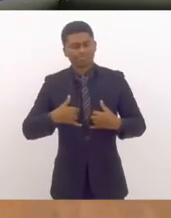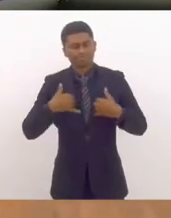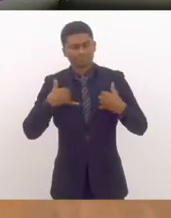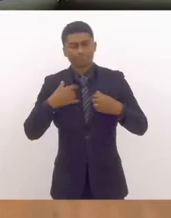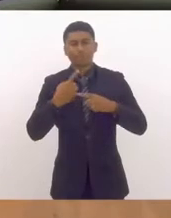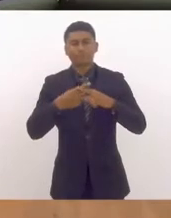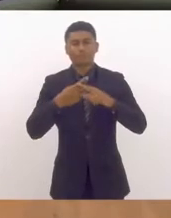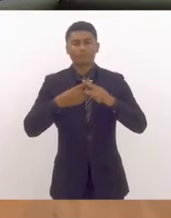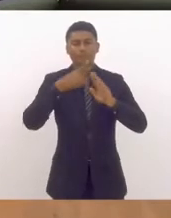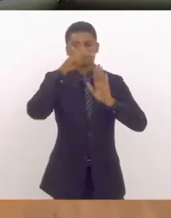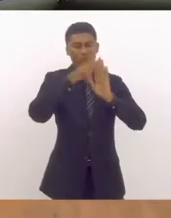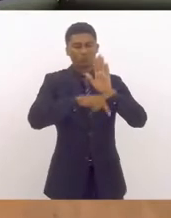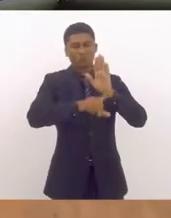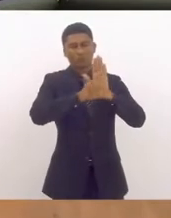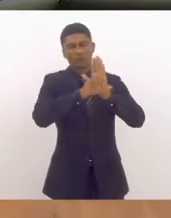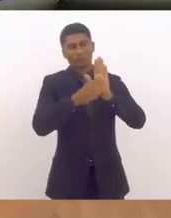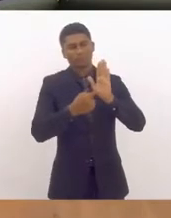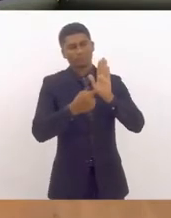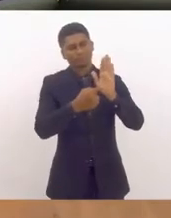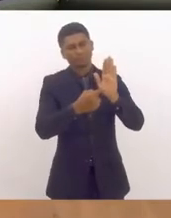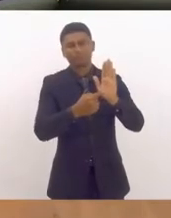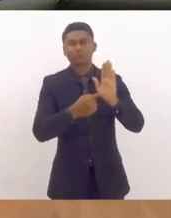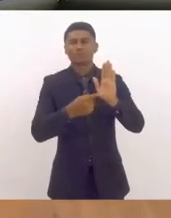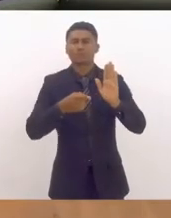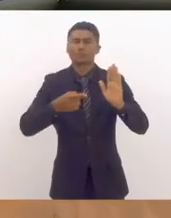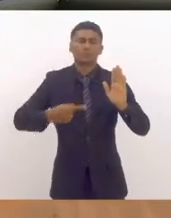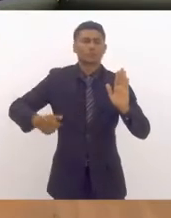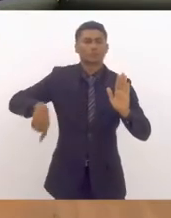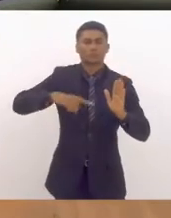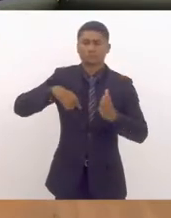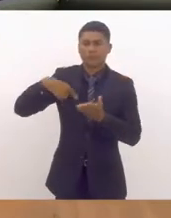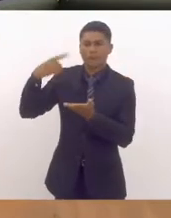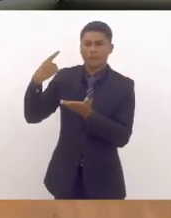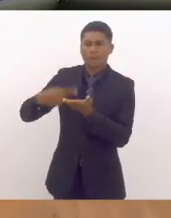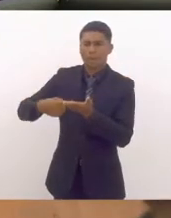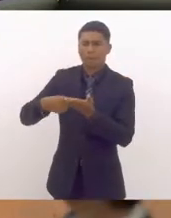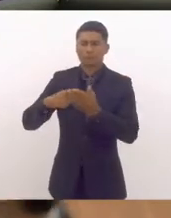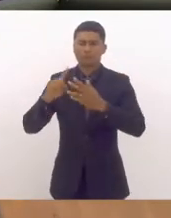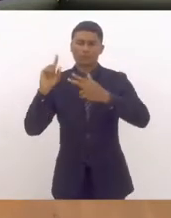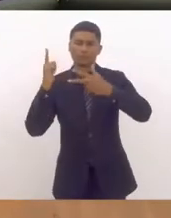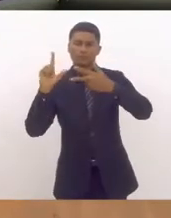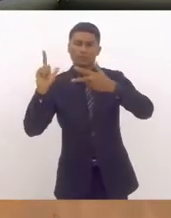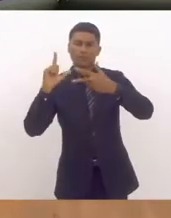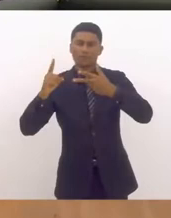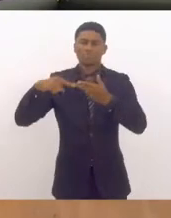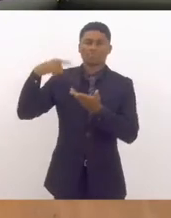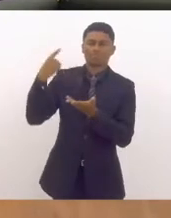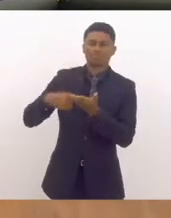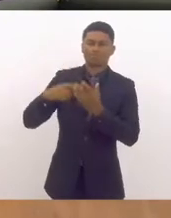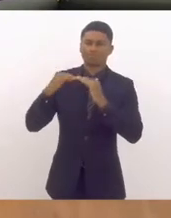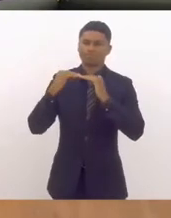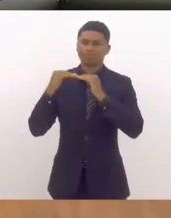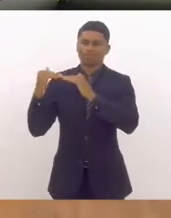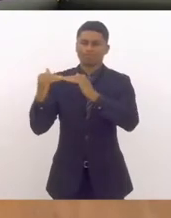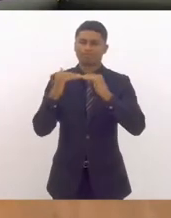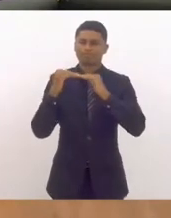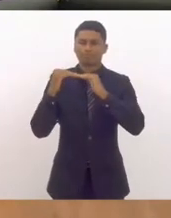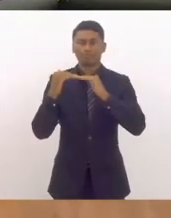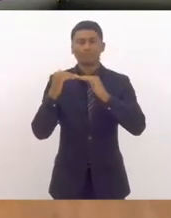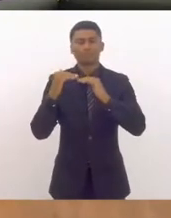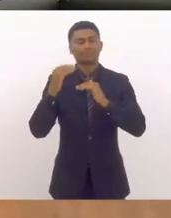projeto através do apoio que estamos tendo no Poder Legislativo. Eu entendo que isso, presidente,